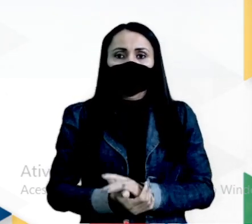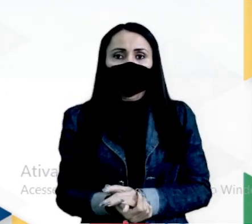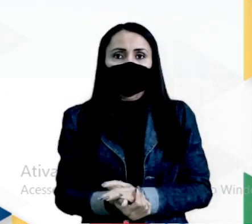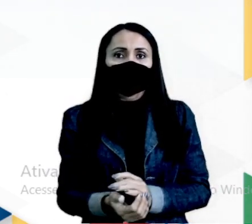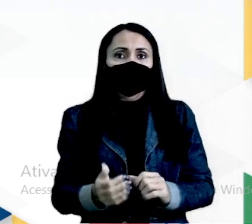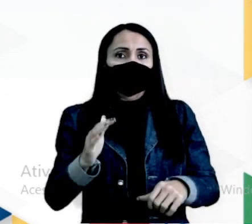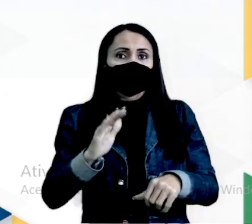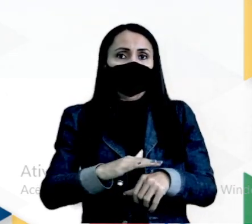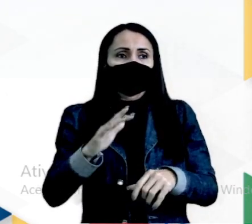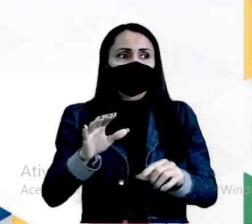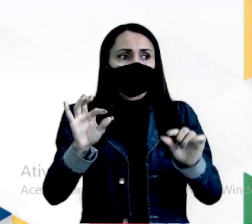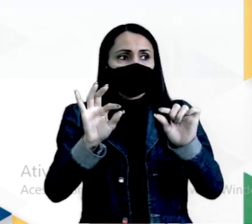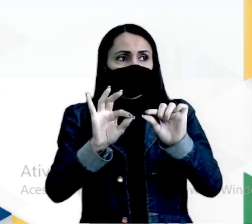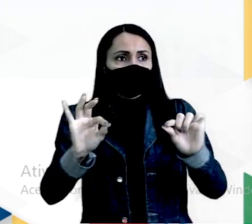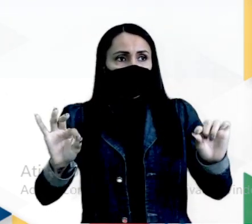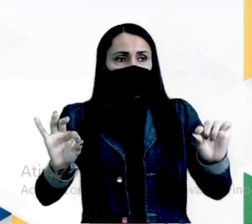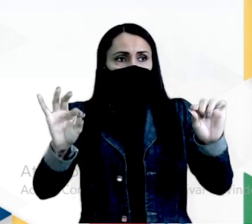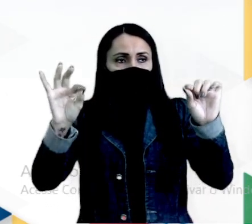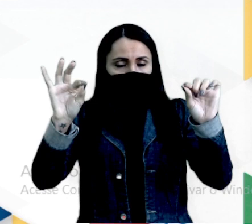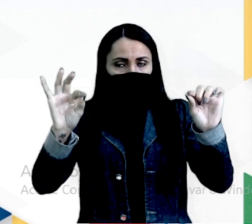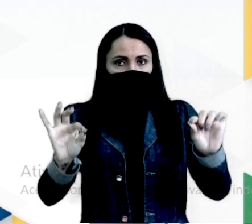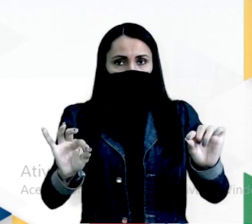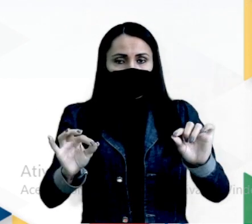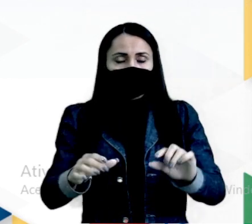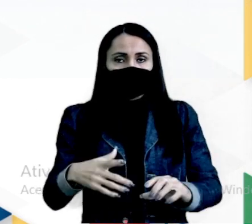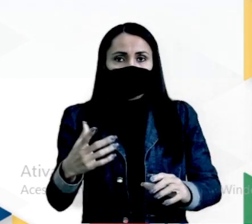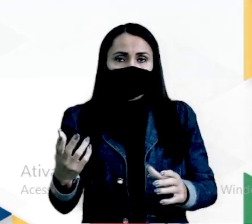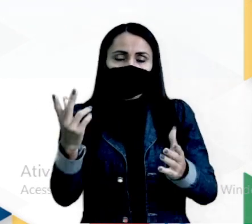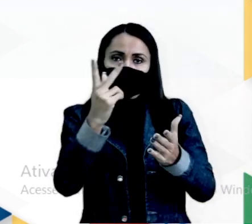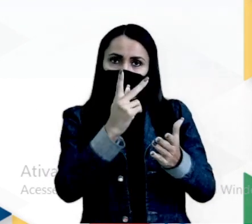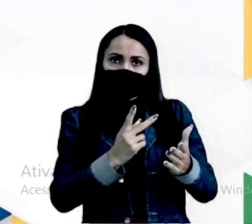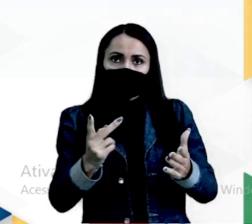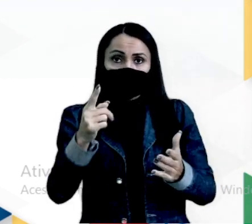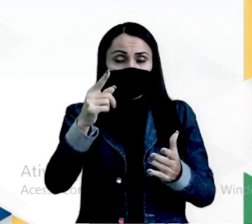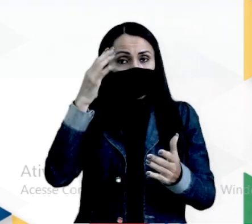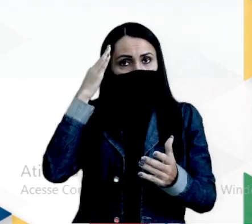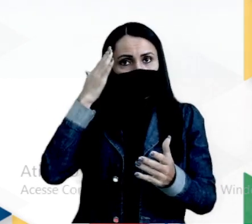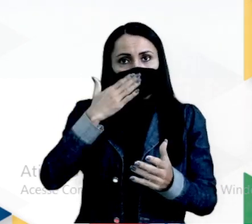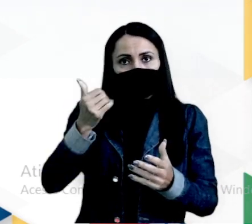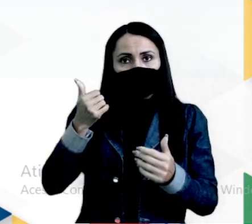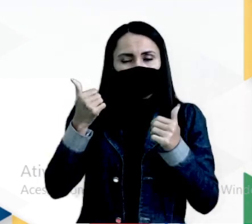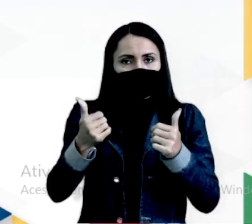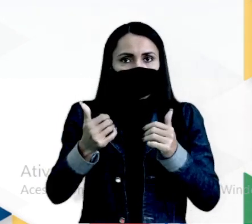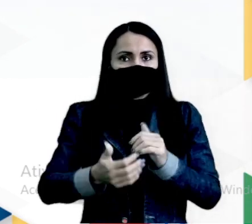maiores dos lados em relação ao maior. Então eu vou fazer uma figura para vocês entenderem, tá bom?